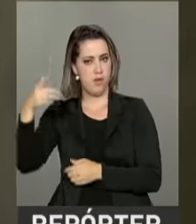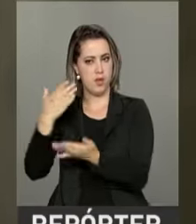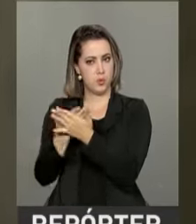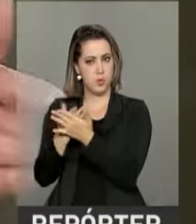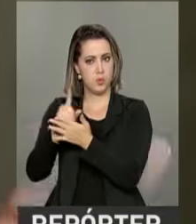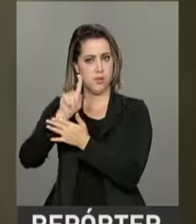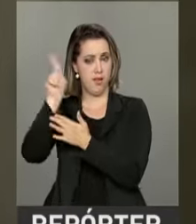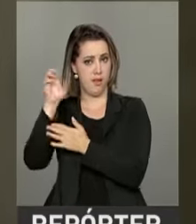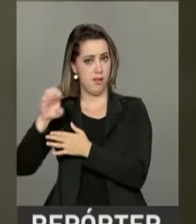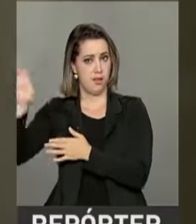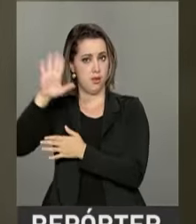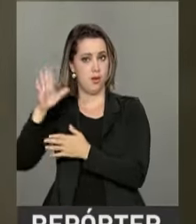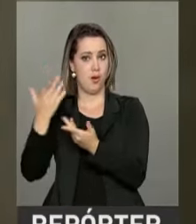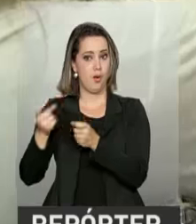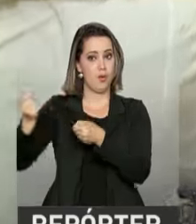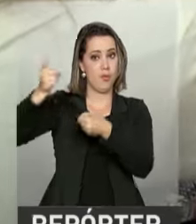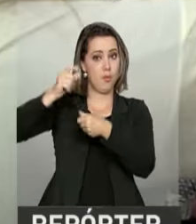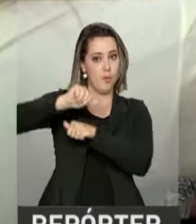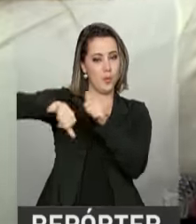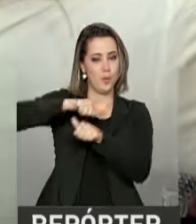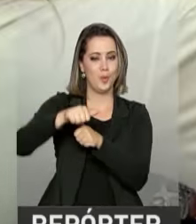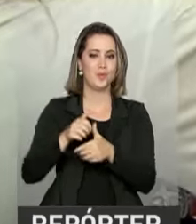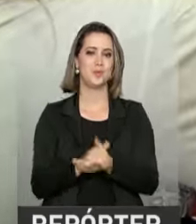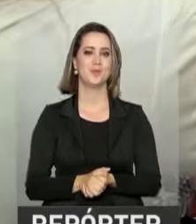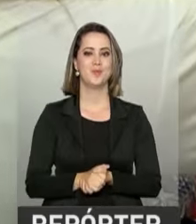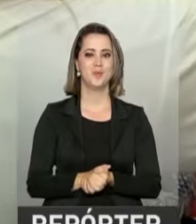manda o filho estudar no brasil